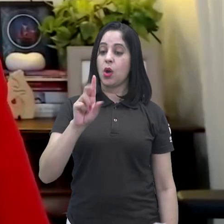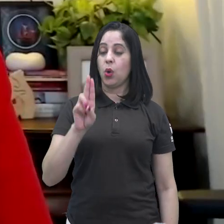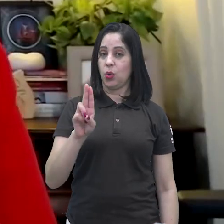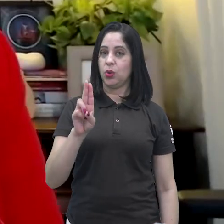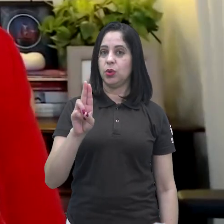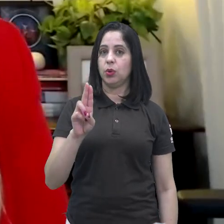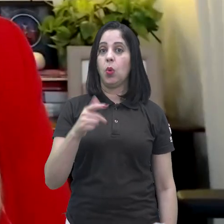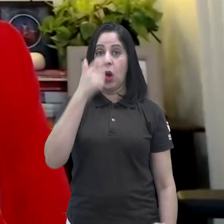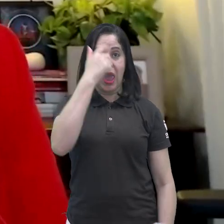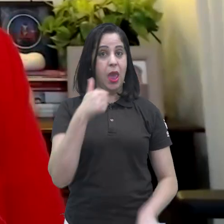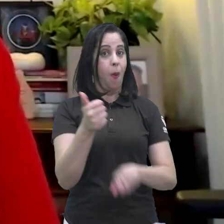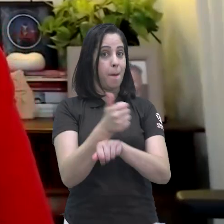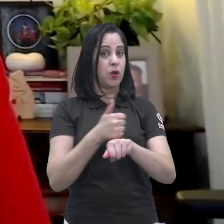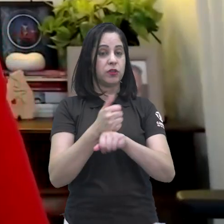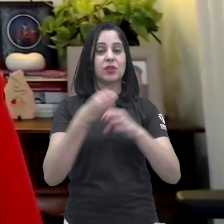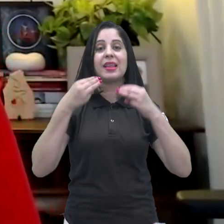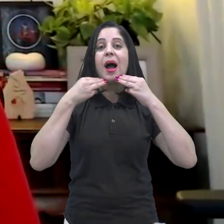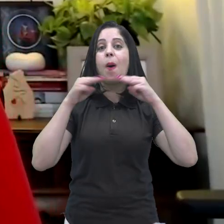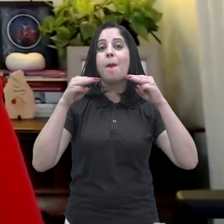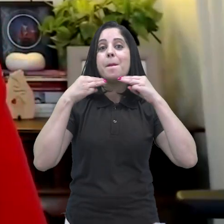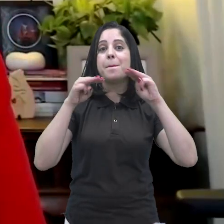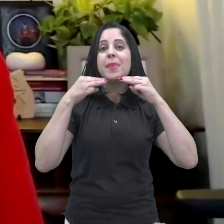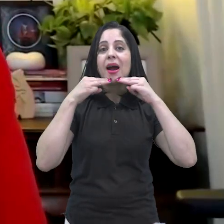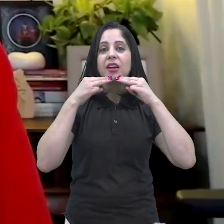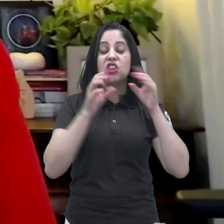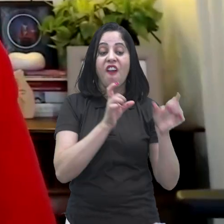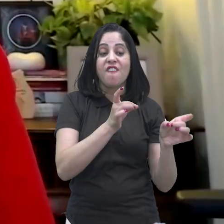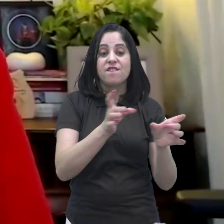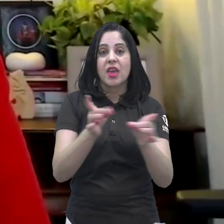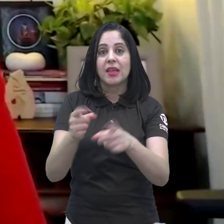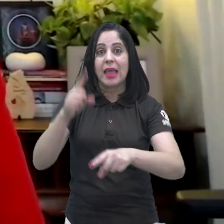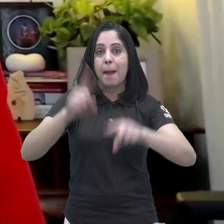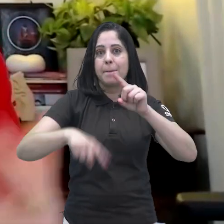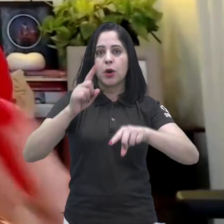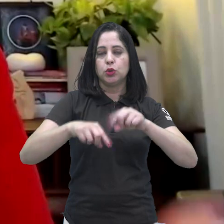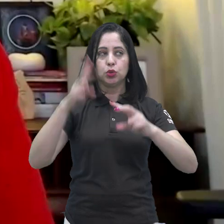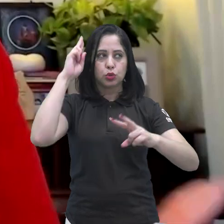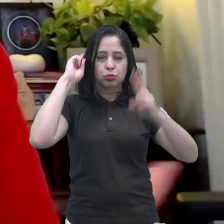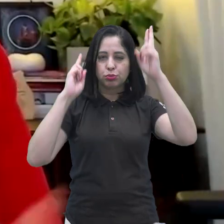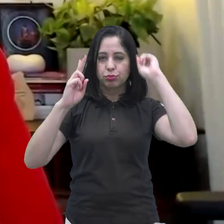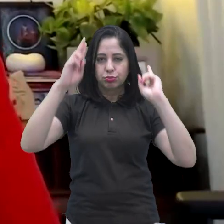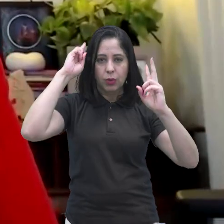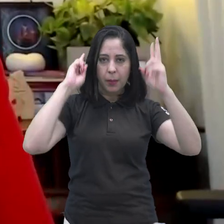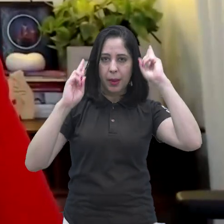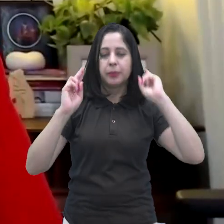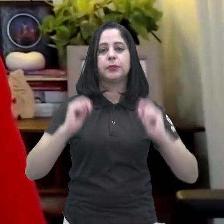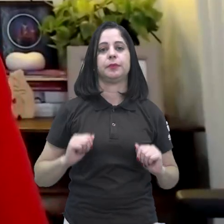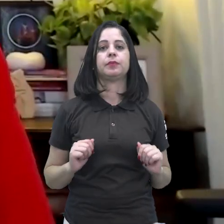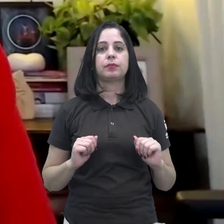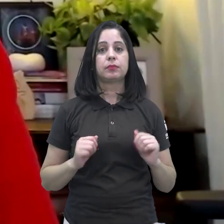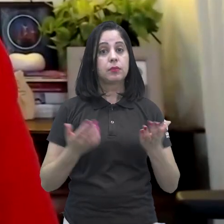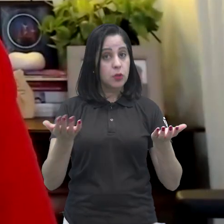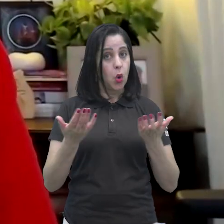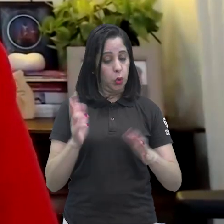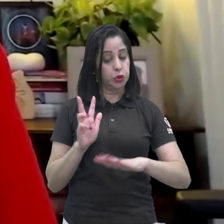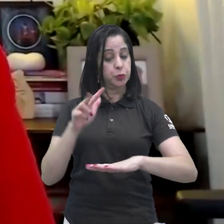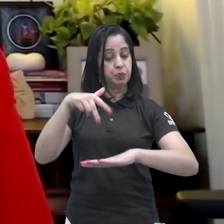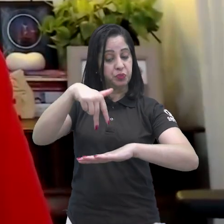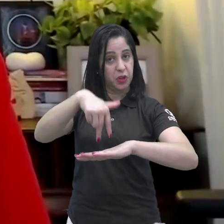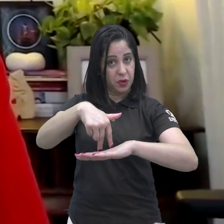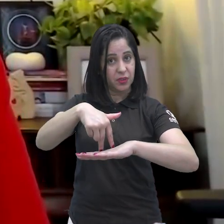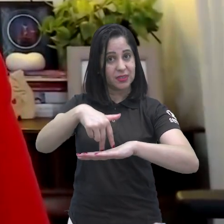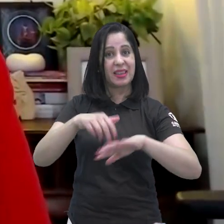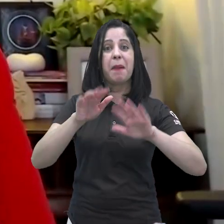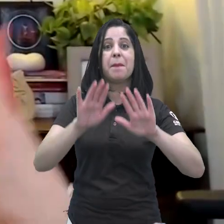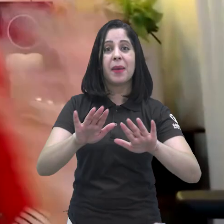Lu Ferraro, eu sou especialista em marketing e vendas para cabeleireira e hoje eu estou, me colocando aqui como uma especialista em